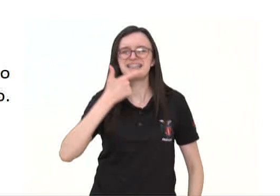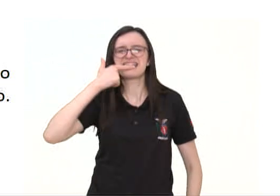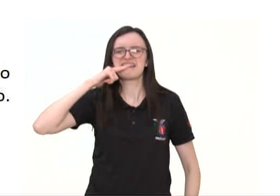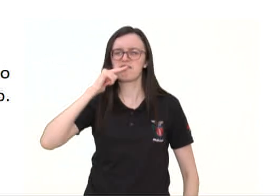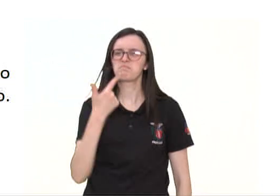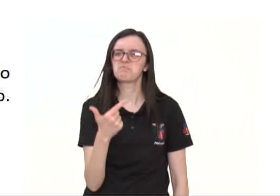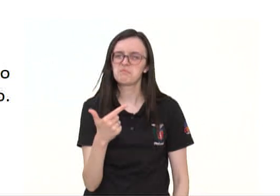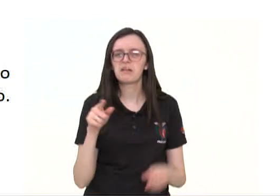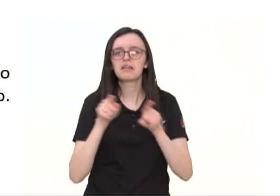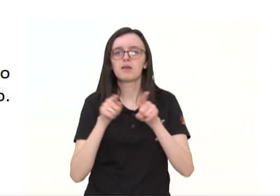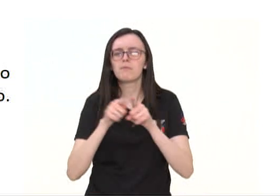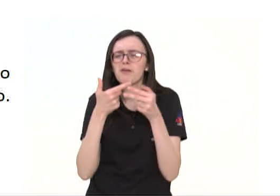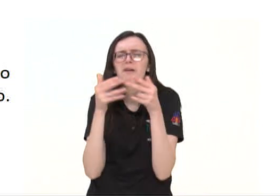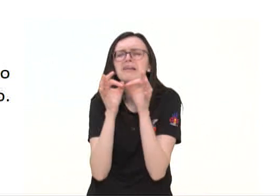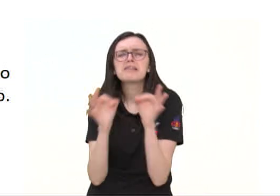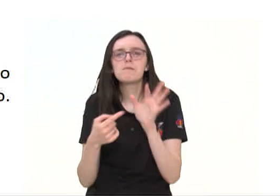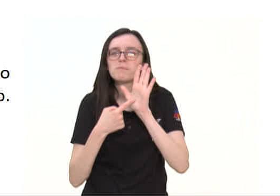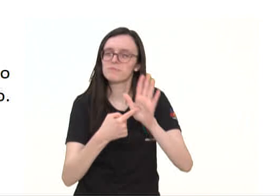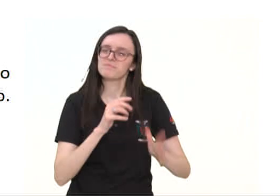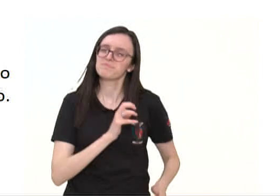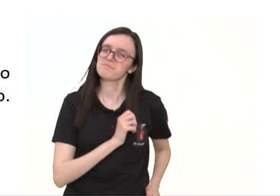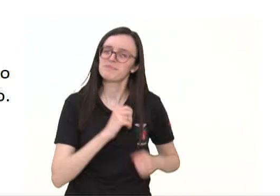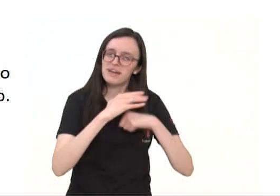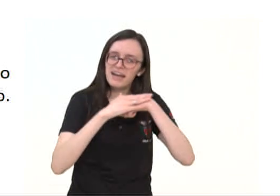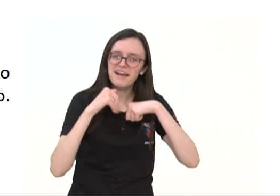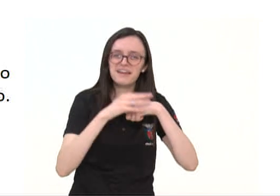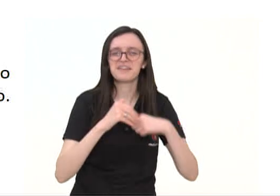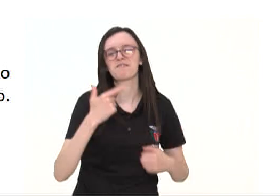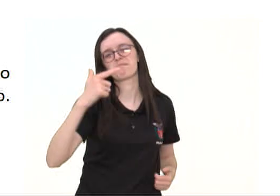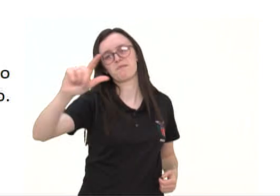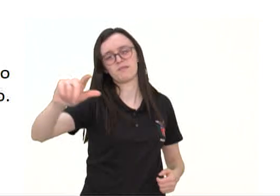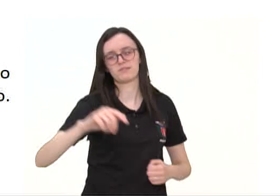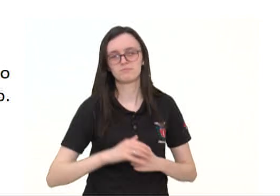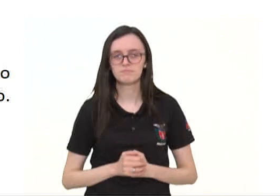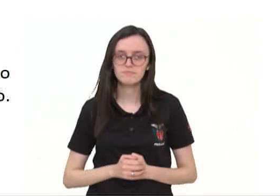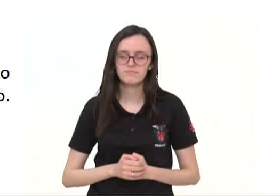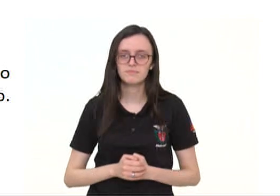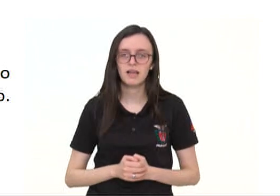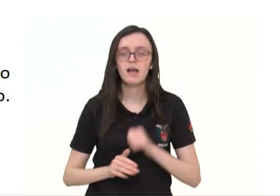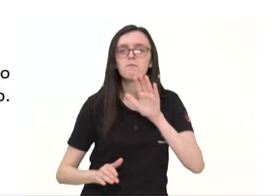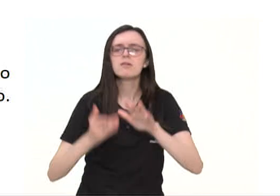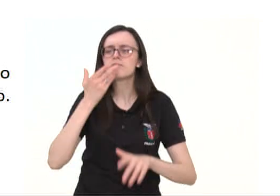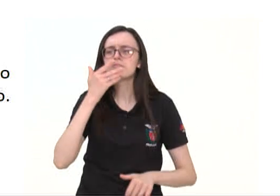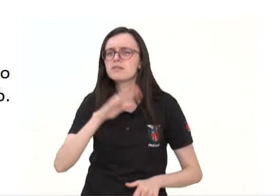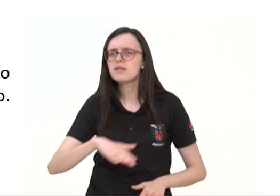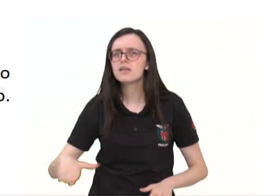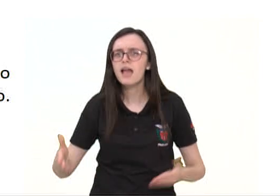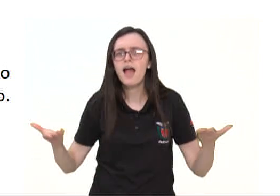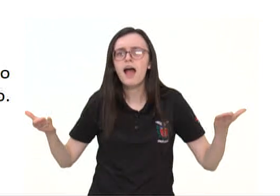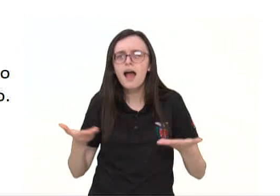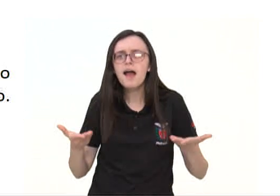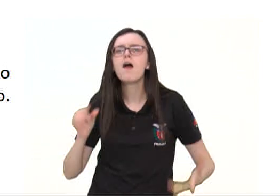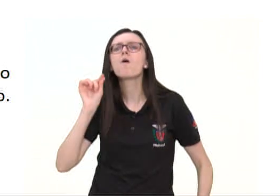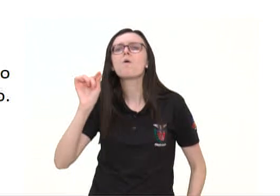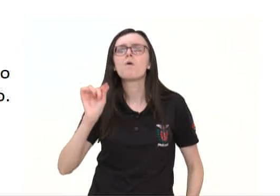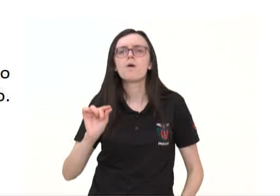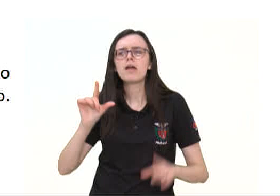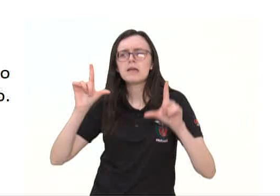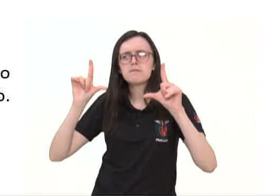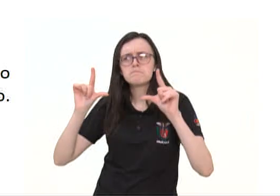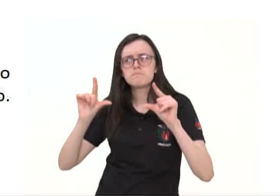e de pequenos gestos de afeto e carinho ao próximo. Como as crianças estão cada vez